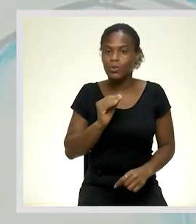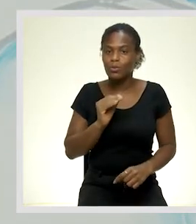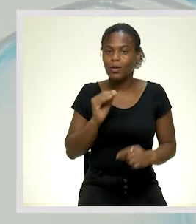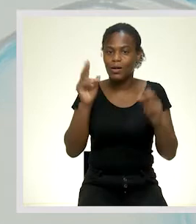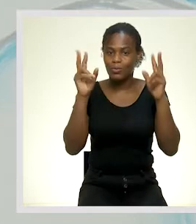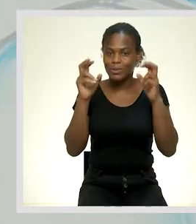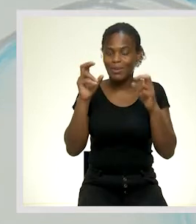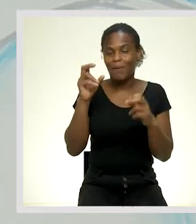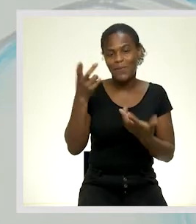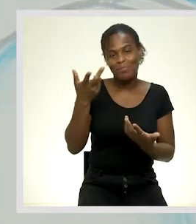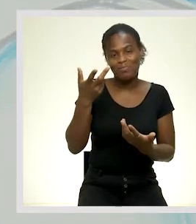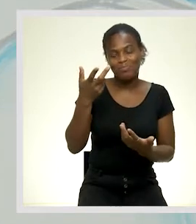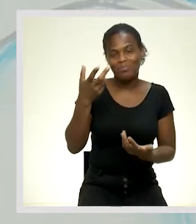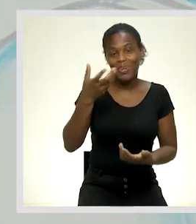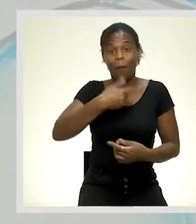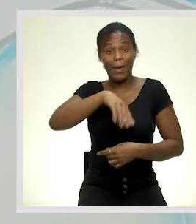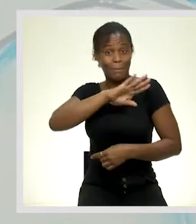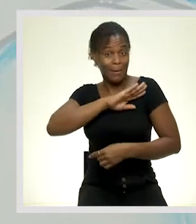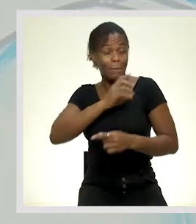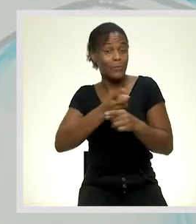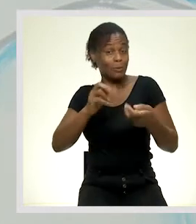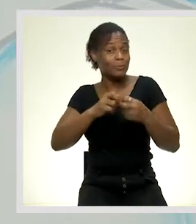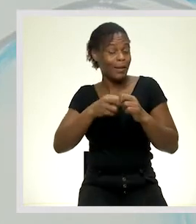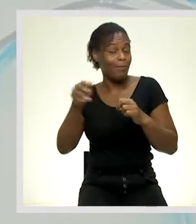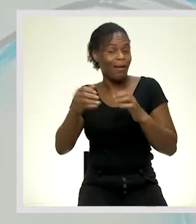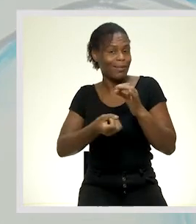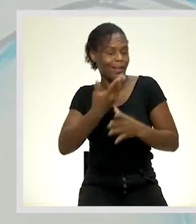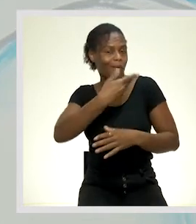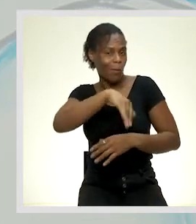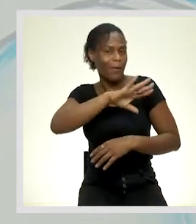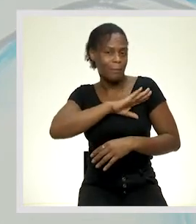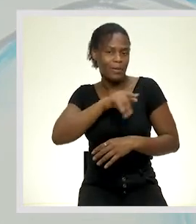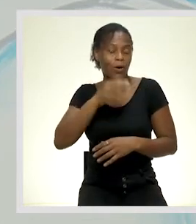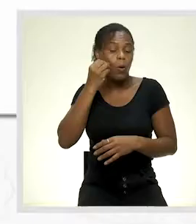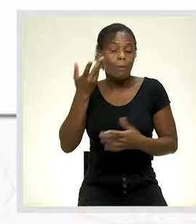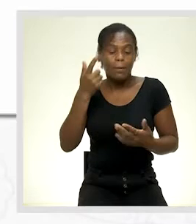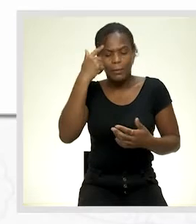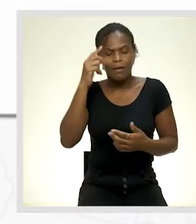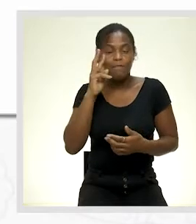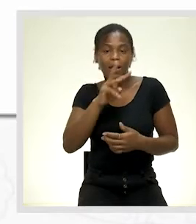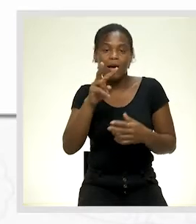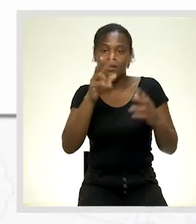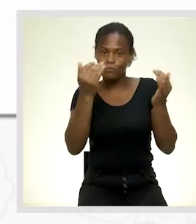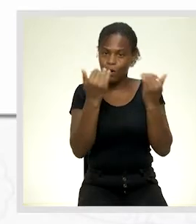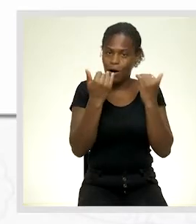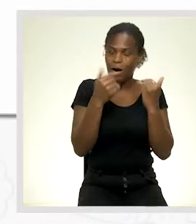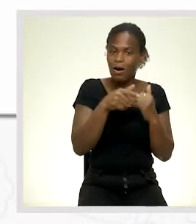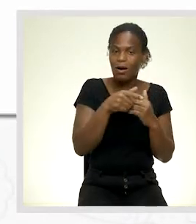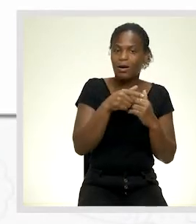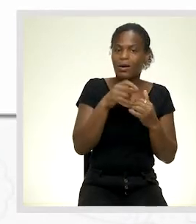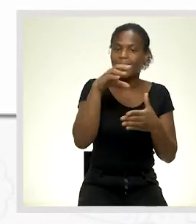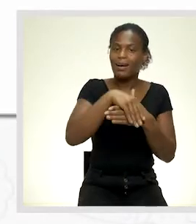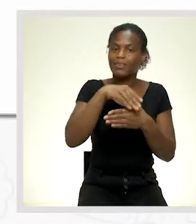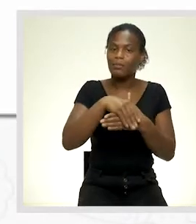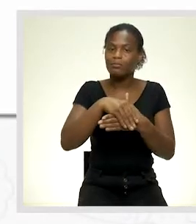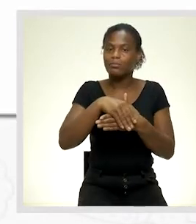a questão Coimbra, porque esta polêmica surgiu em Coimbra como aparece aqui nesta nota, com a